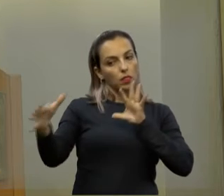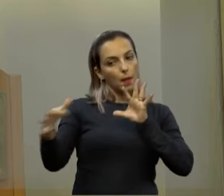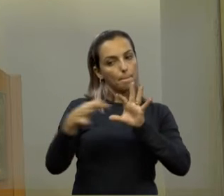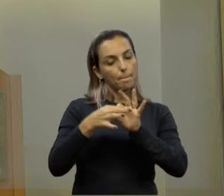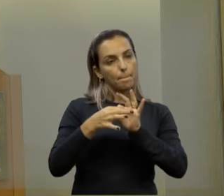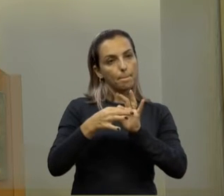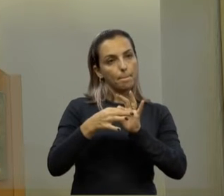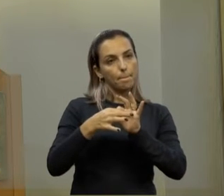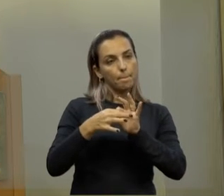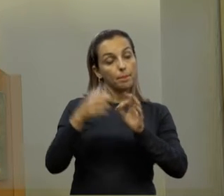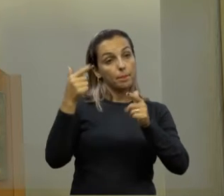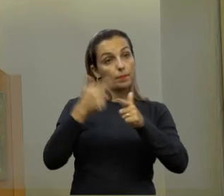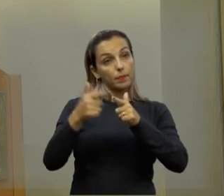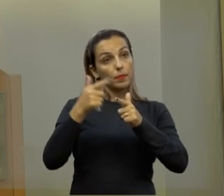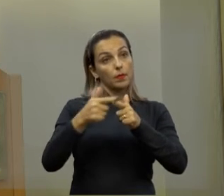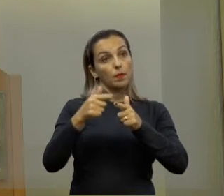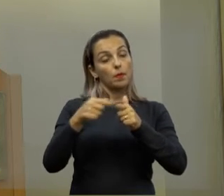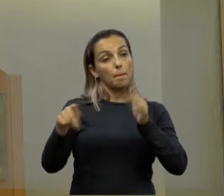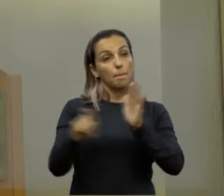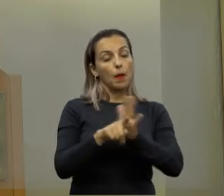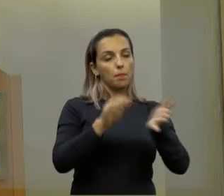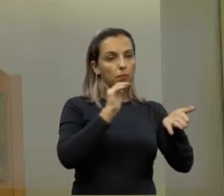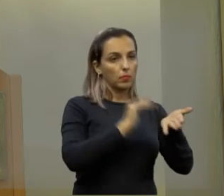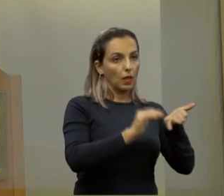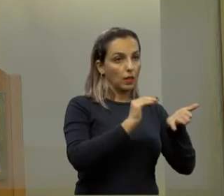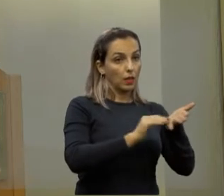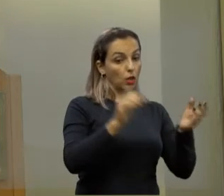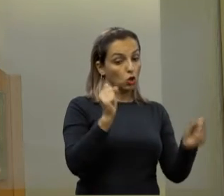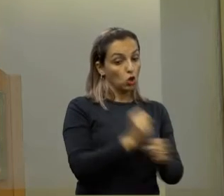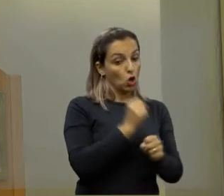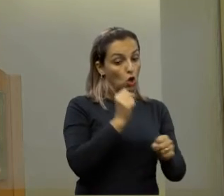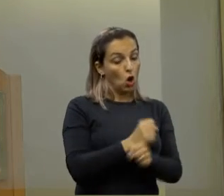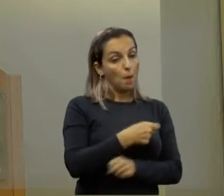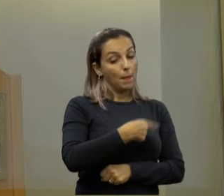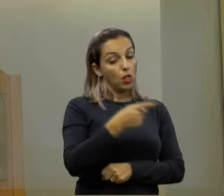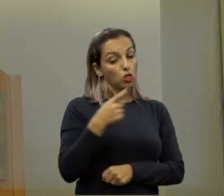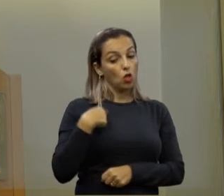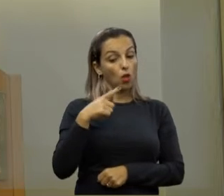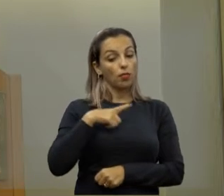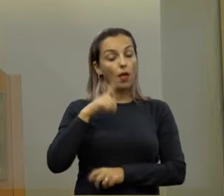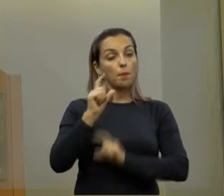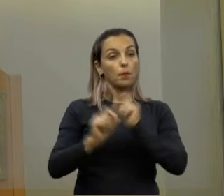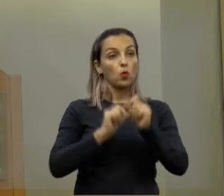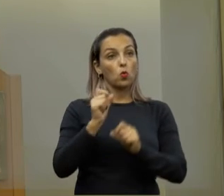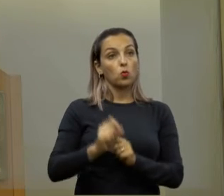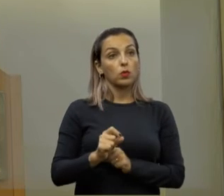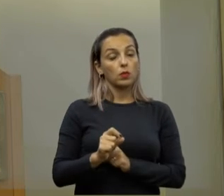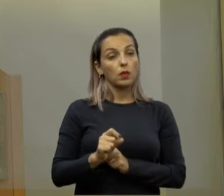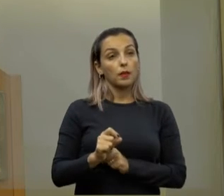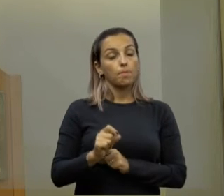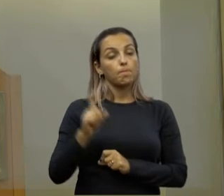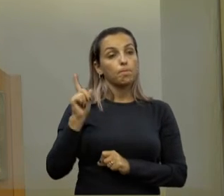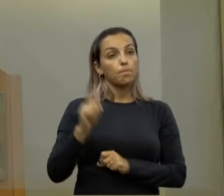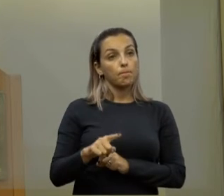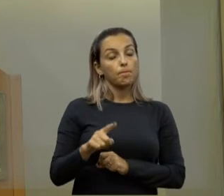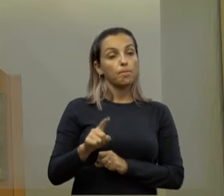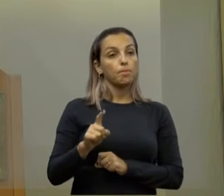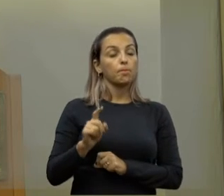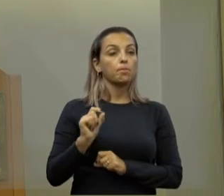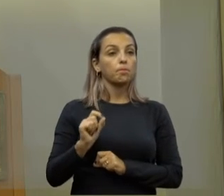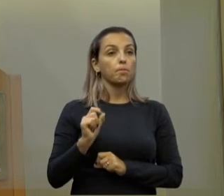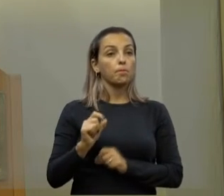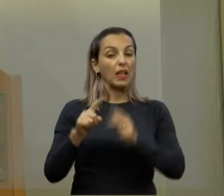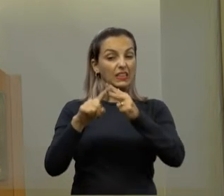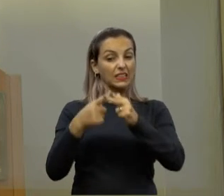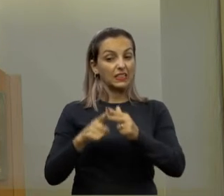ligada diretamente com a problemática da nossa Secretaria de obras nós temos sim pouca cobrança no sentido de